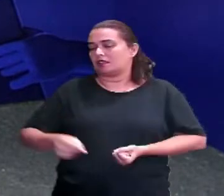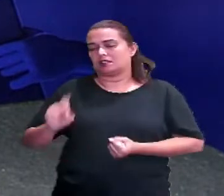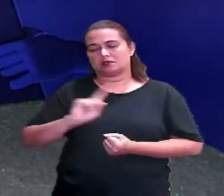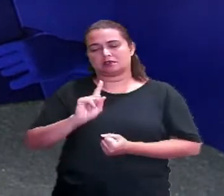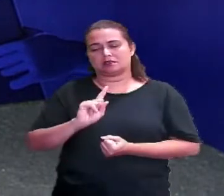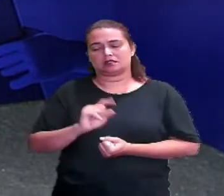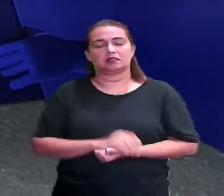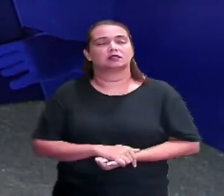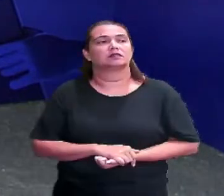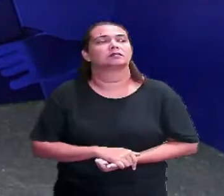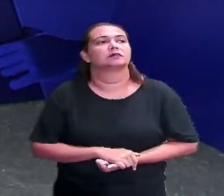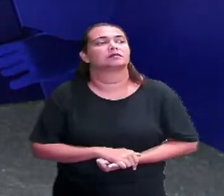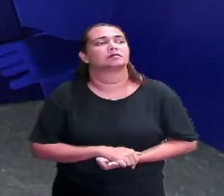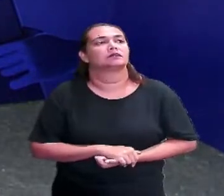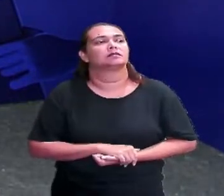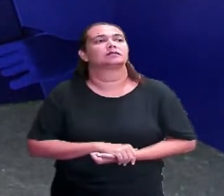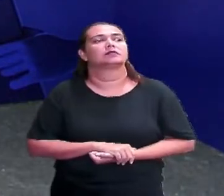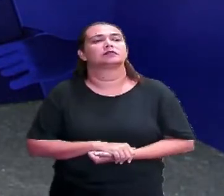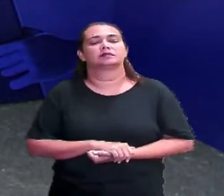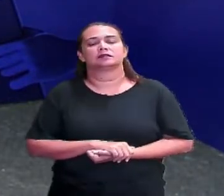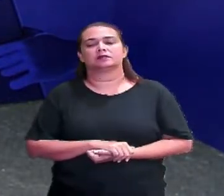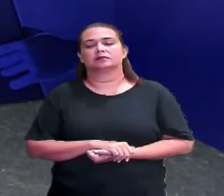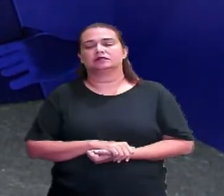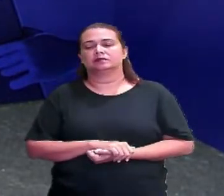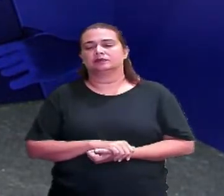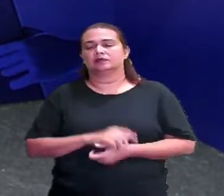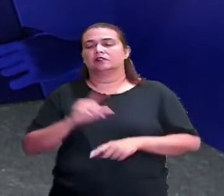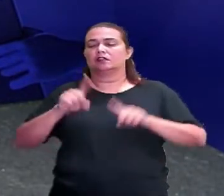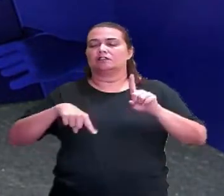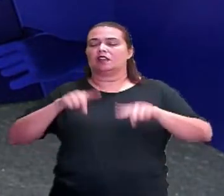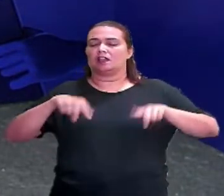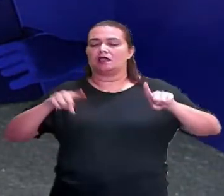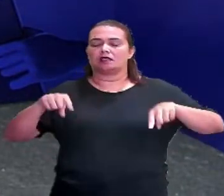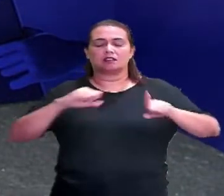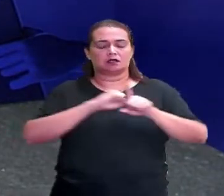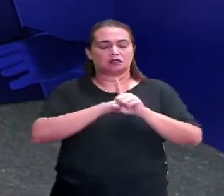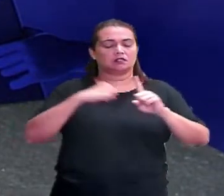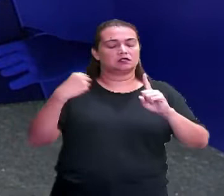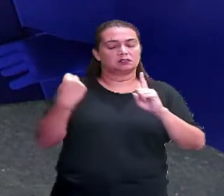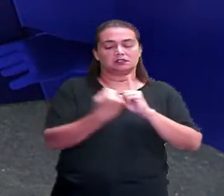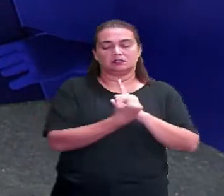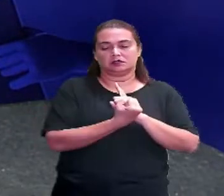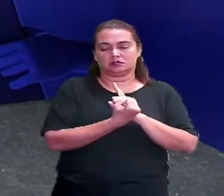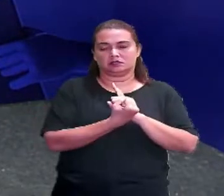padrão, ok? A variedade social, também conhecida como